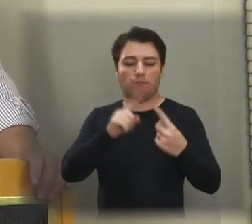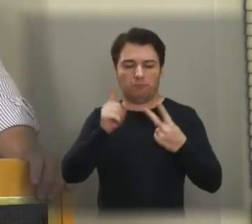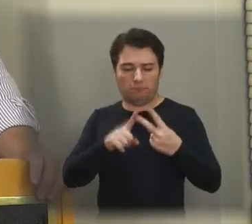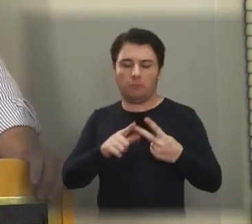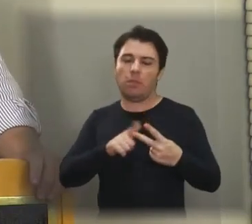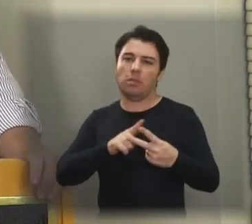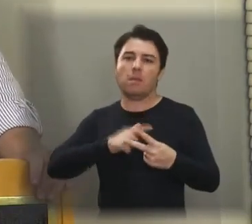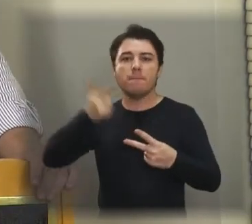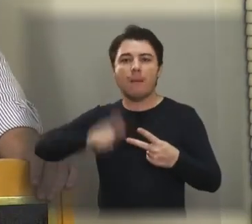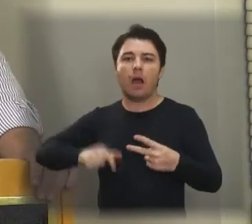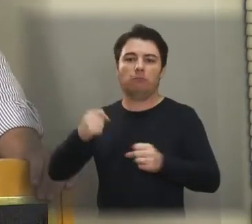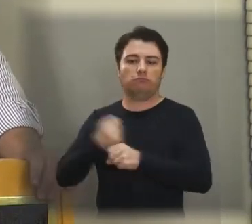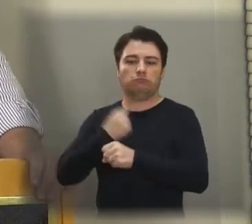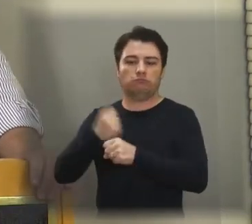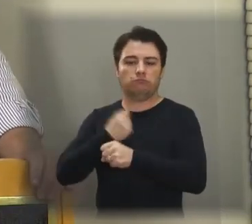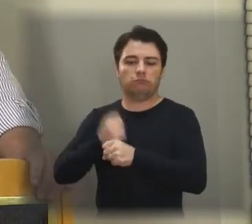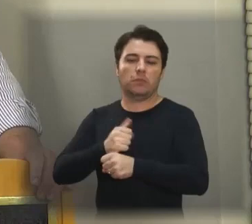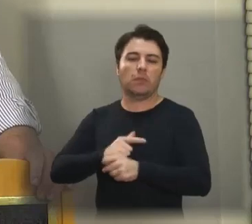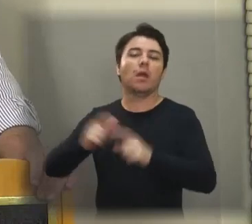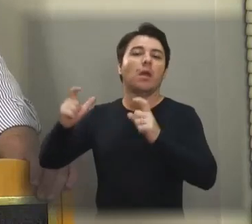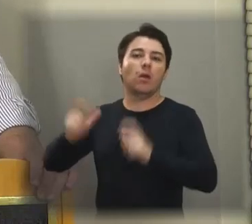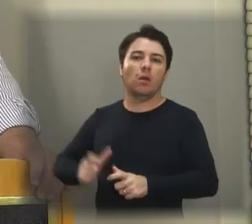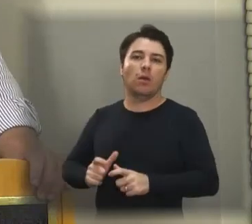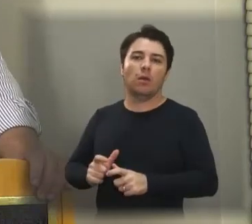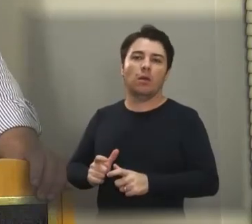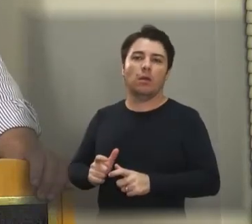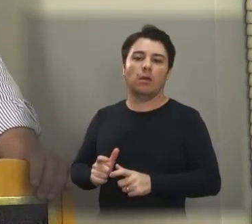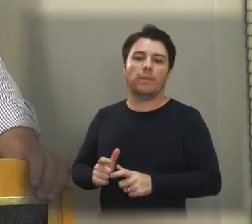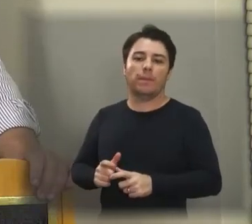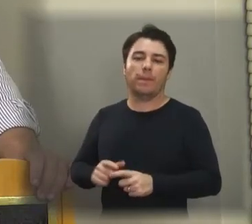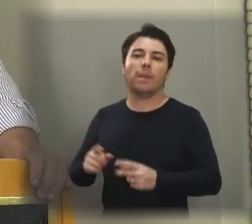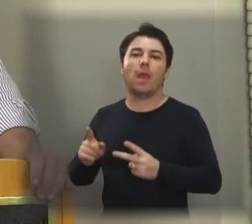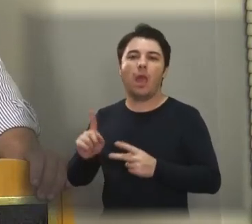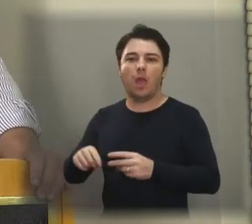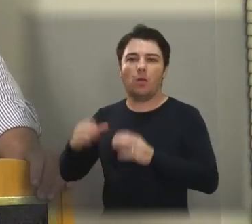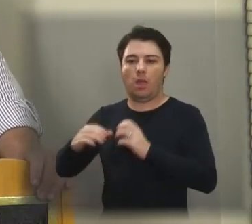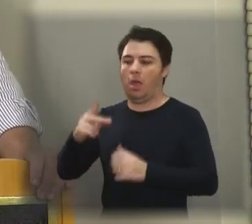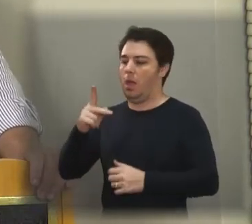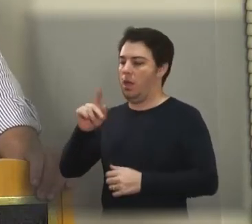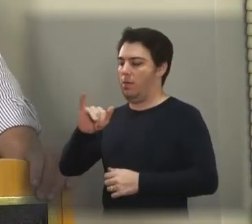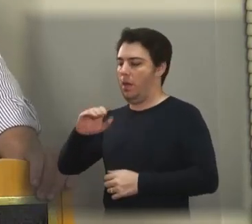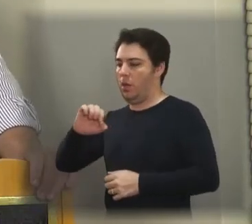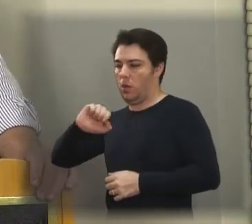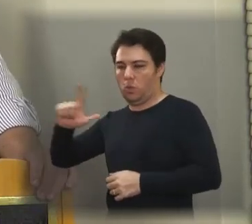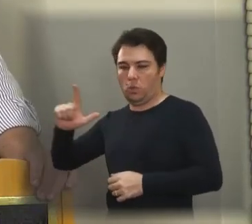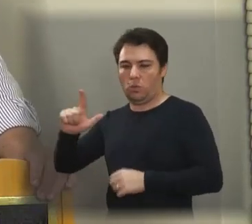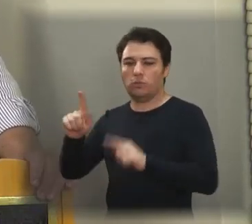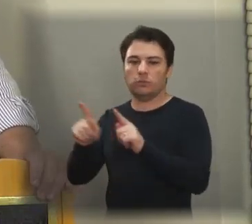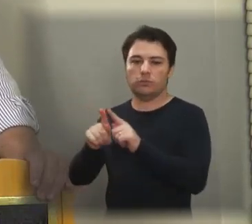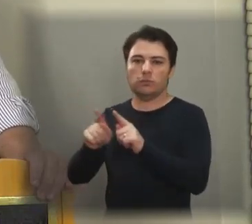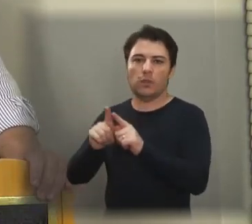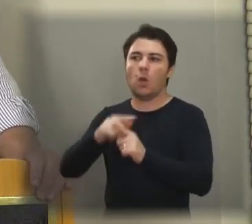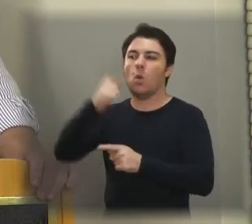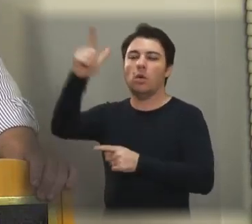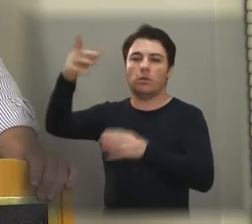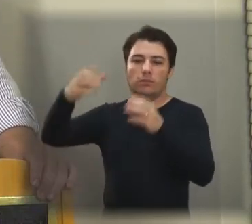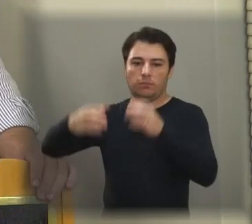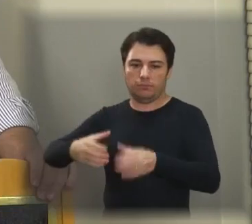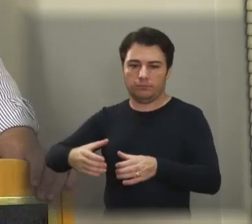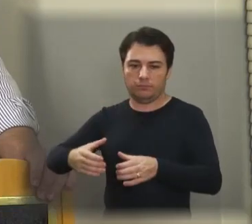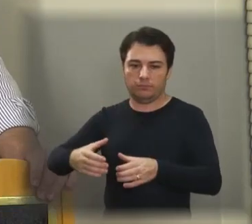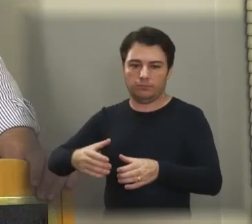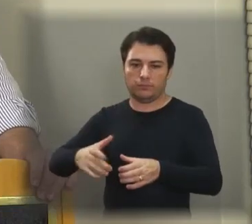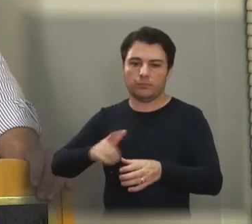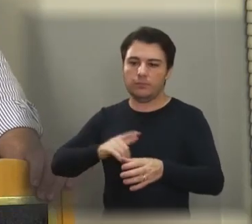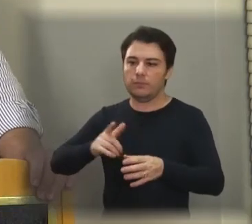tem obras ainda em execução no na recepção que pega Paiol interligações da Europa puro então atingir